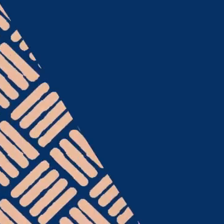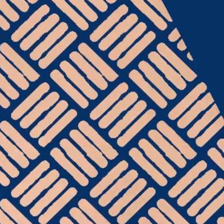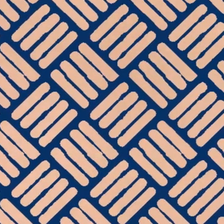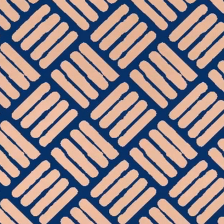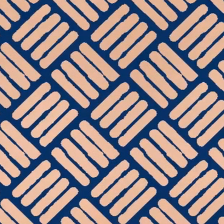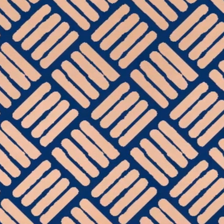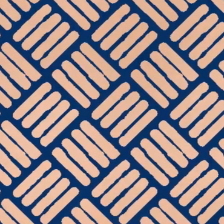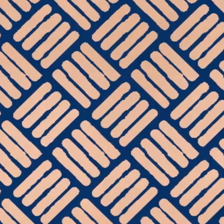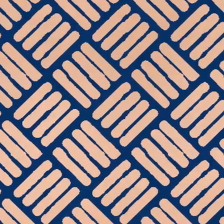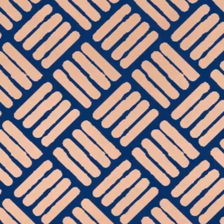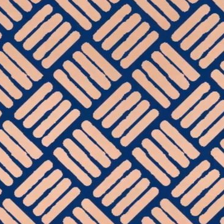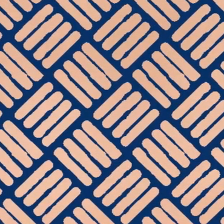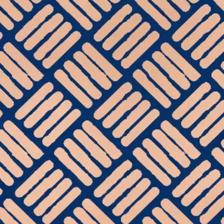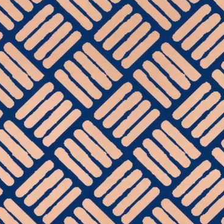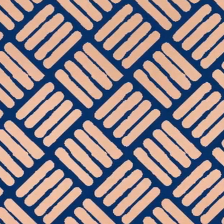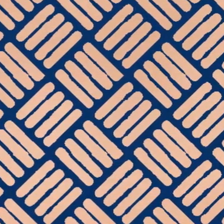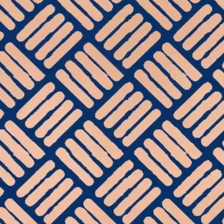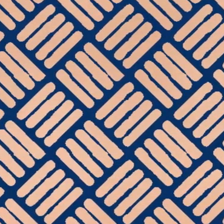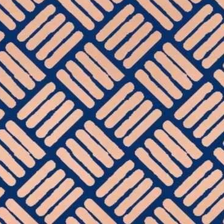E